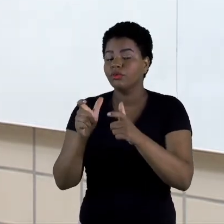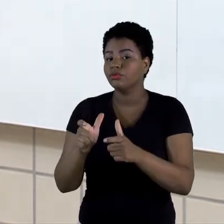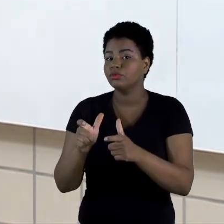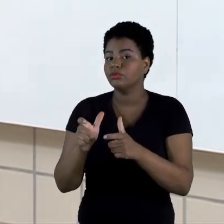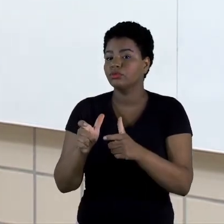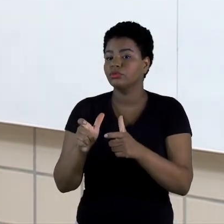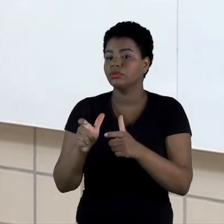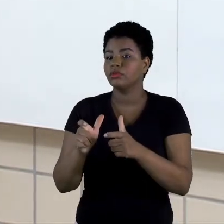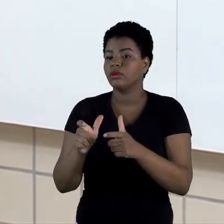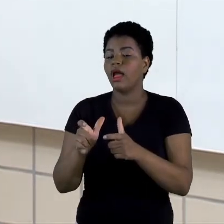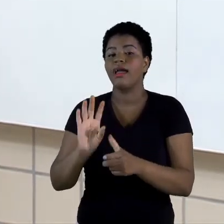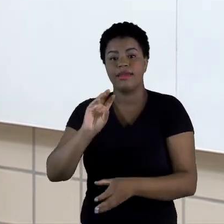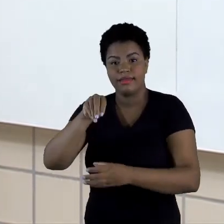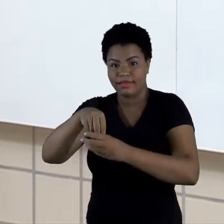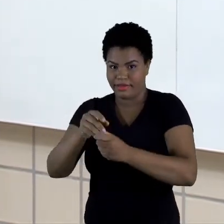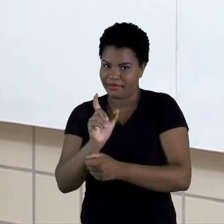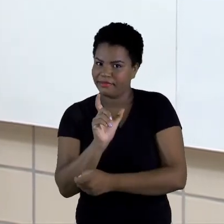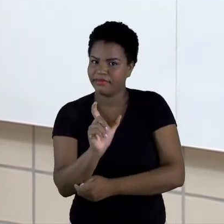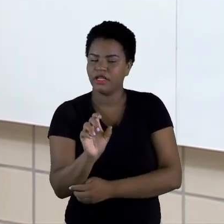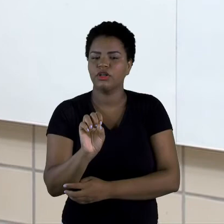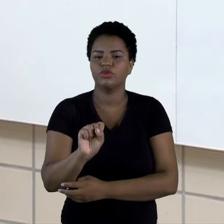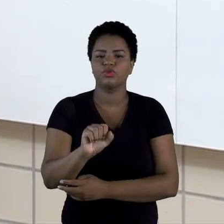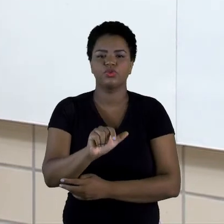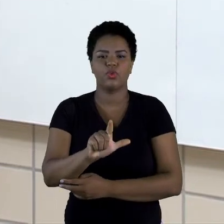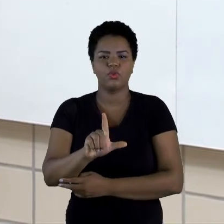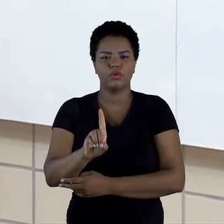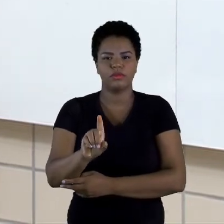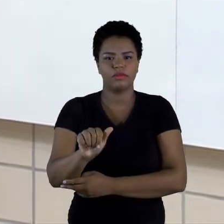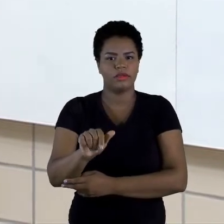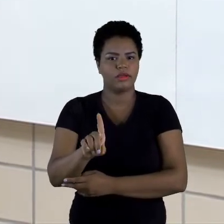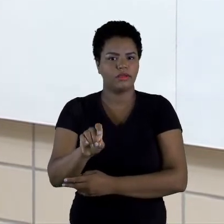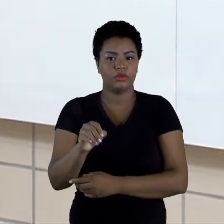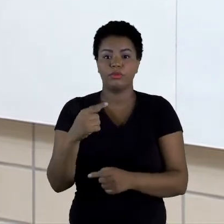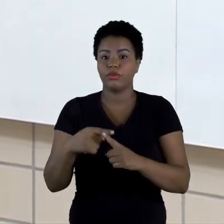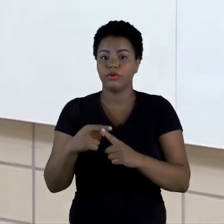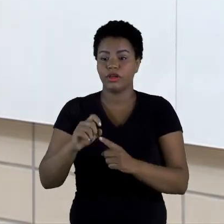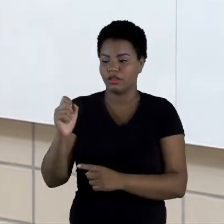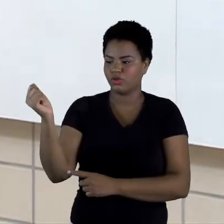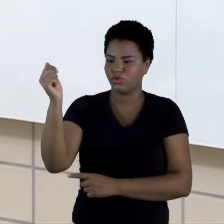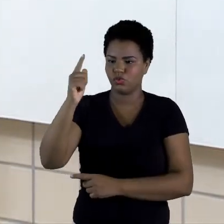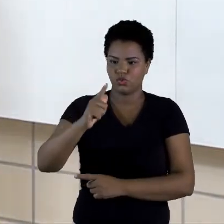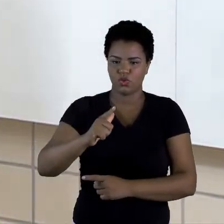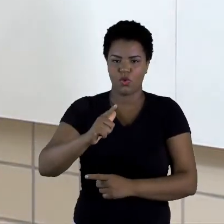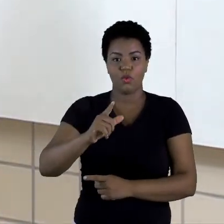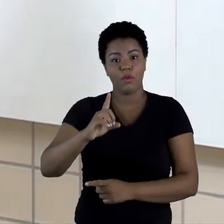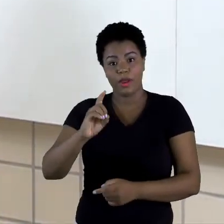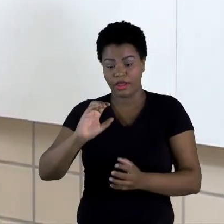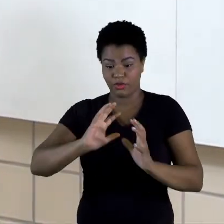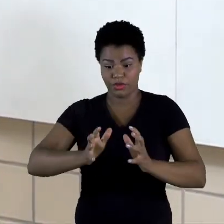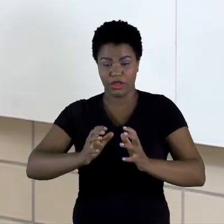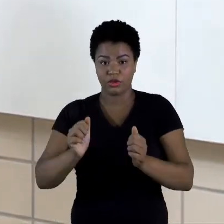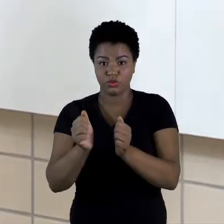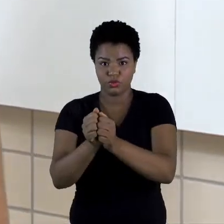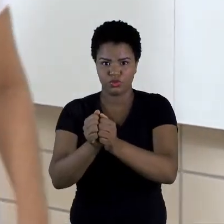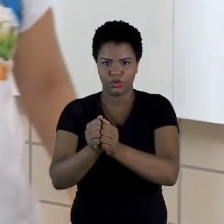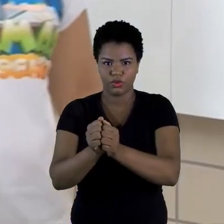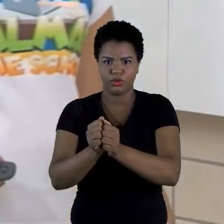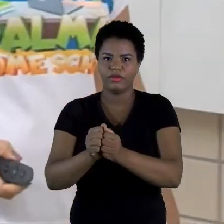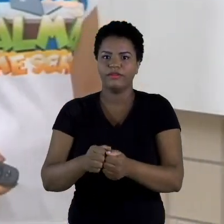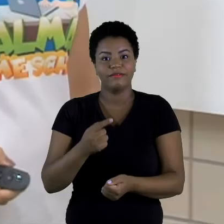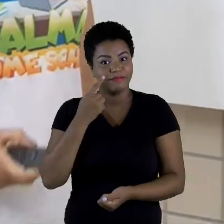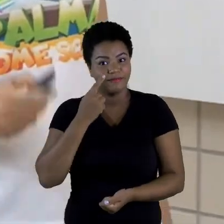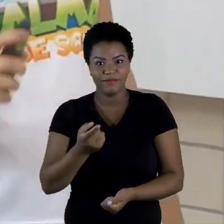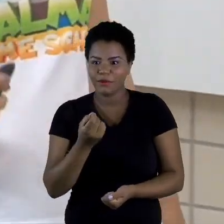no soldado, que tem o sol e o dado junto. Entenderam? Viram tanto que é bom brincar de